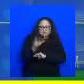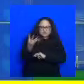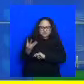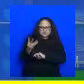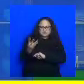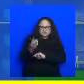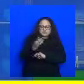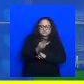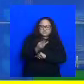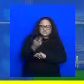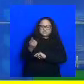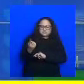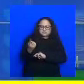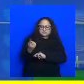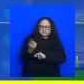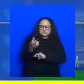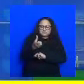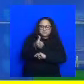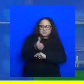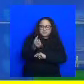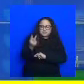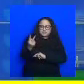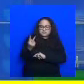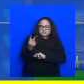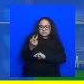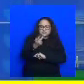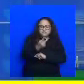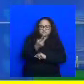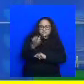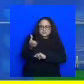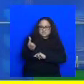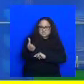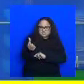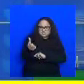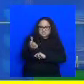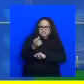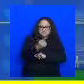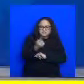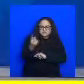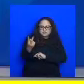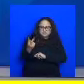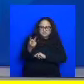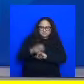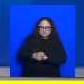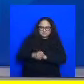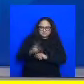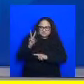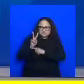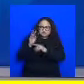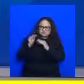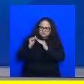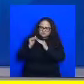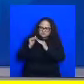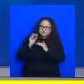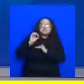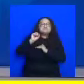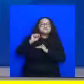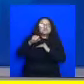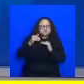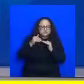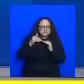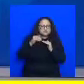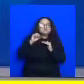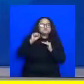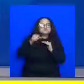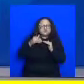44, 31, 62, 26 e 12. Auditores, confirmam? Sim, confirmo.